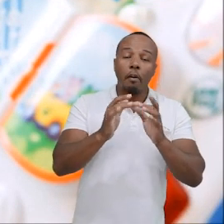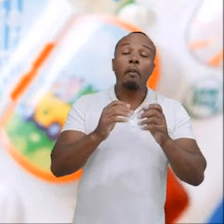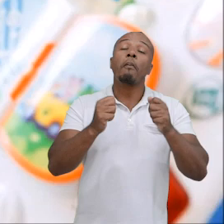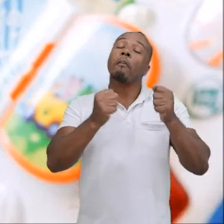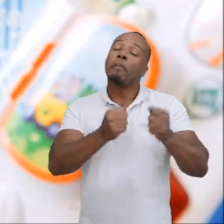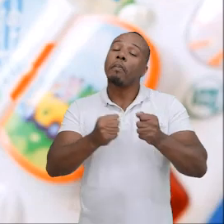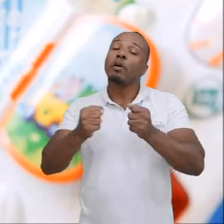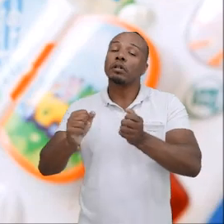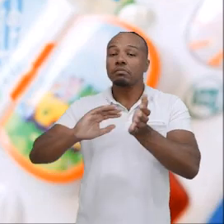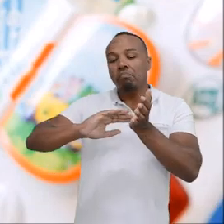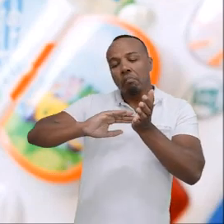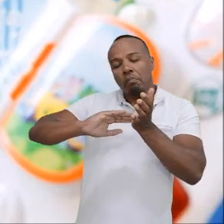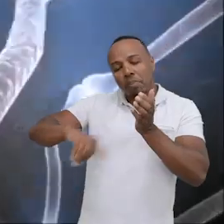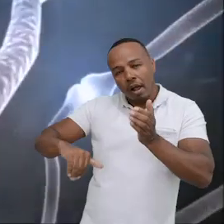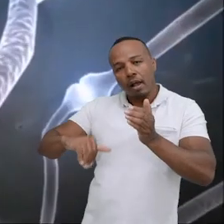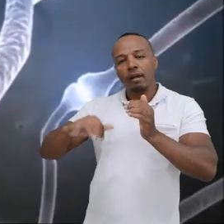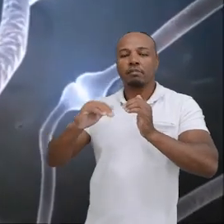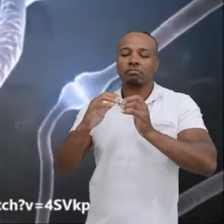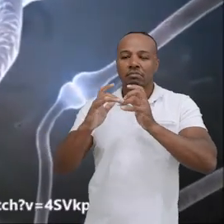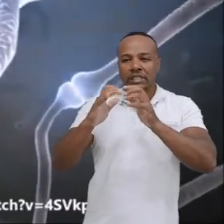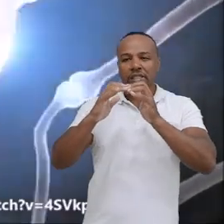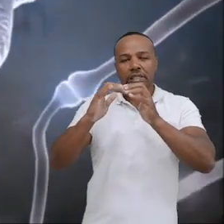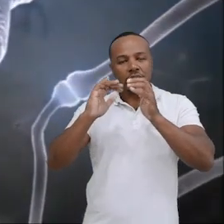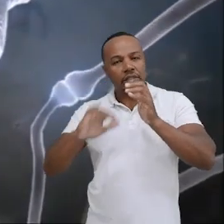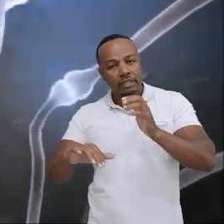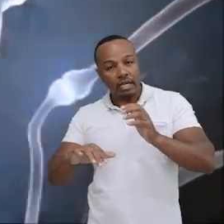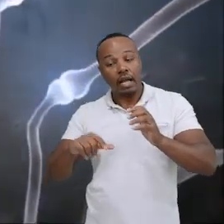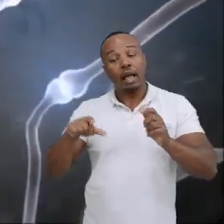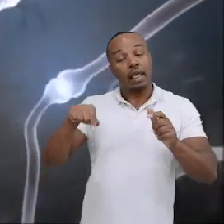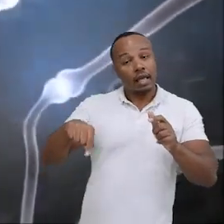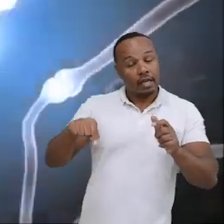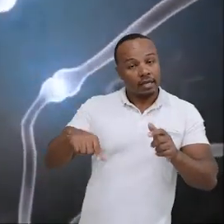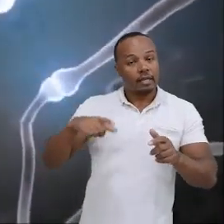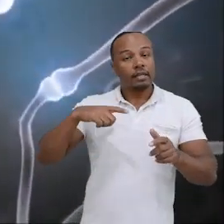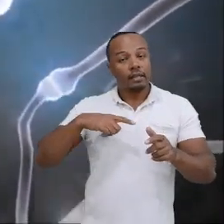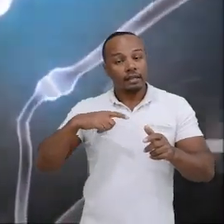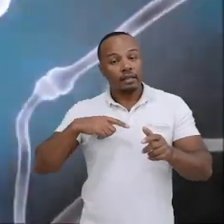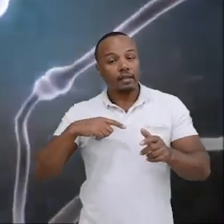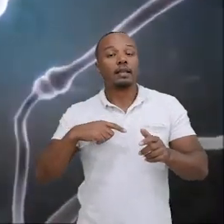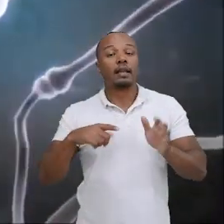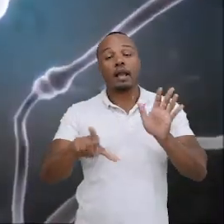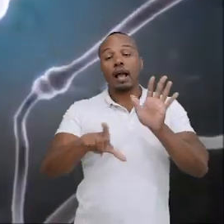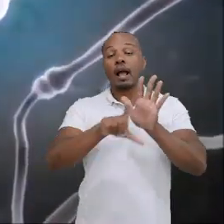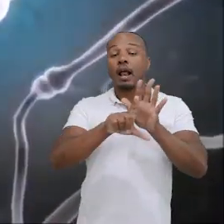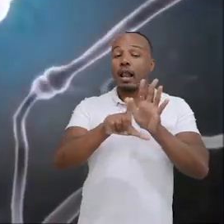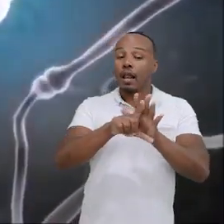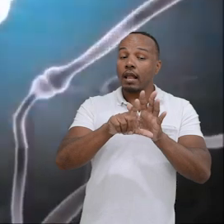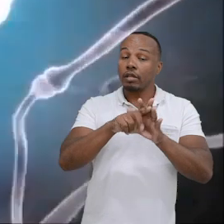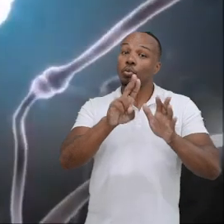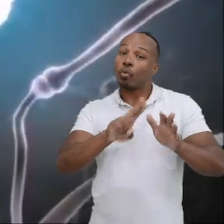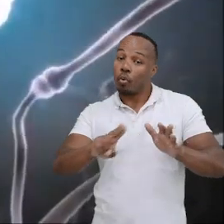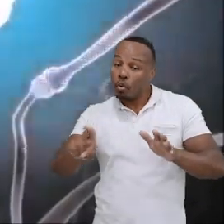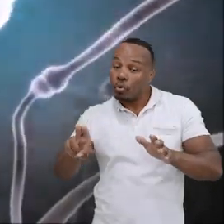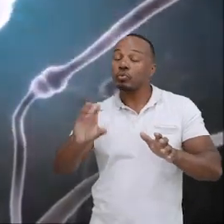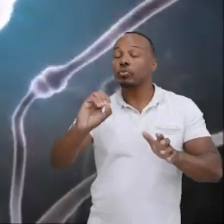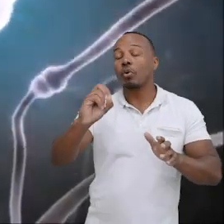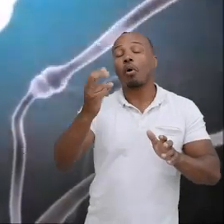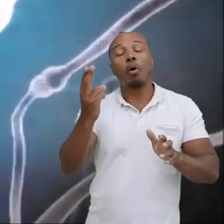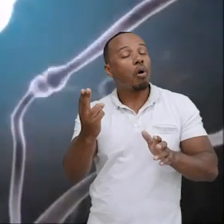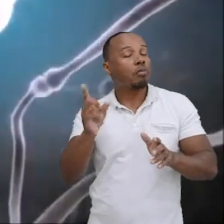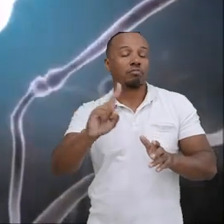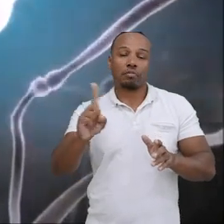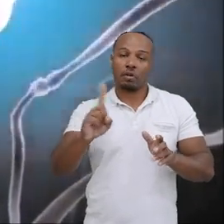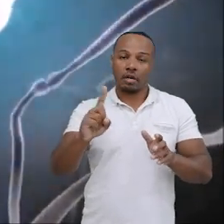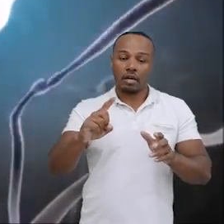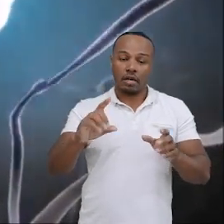ocorrer uma poda neural, ou seja, aqui funciona a lei do uso e desuso das conexões.